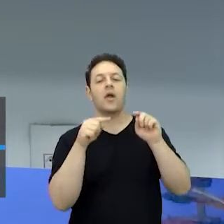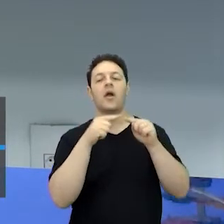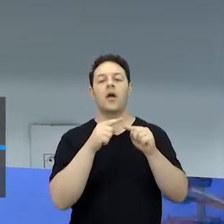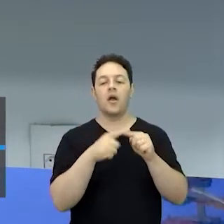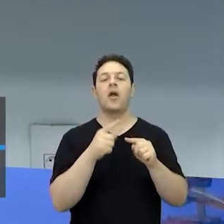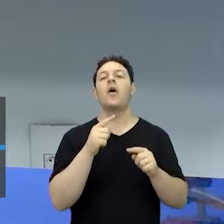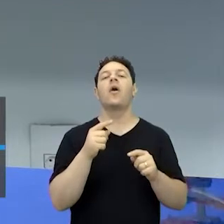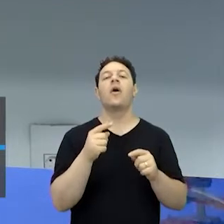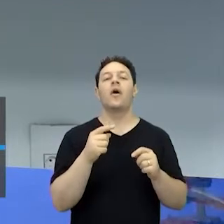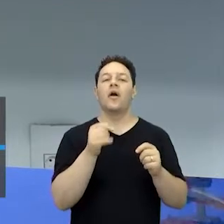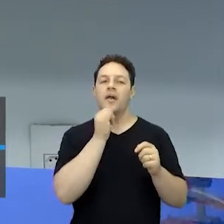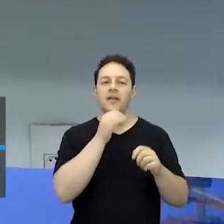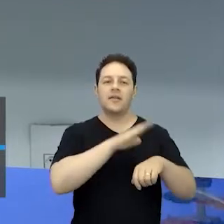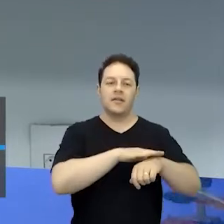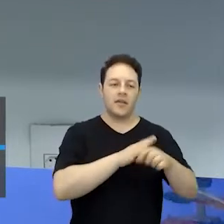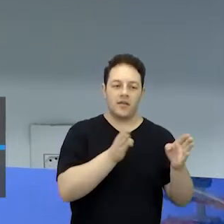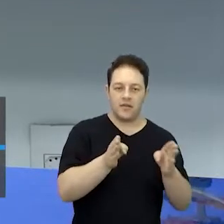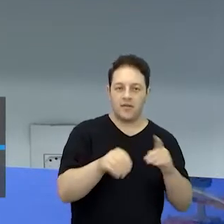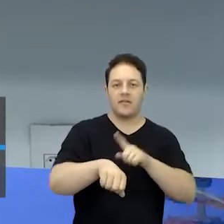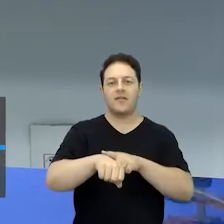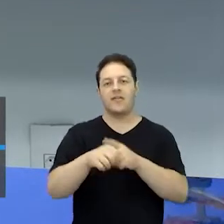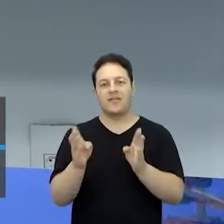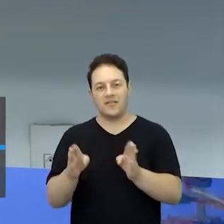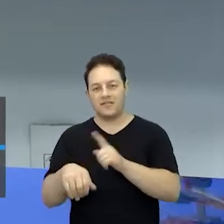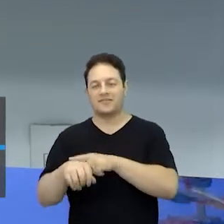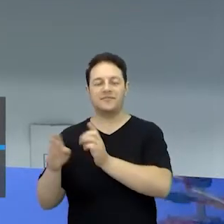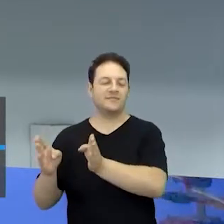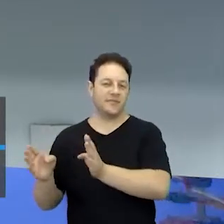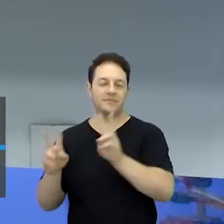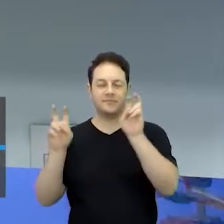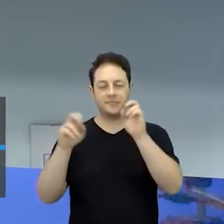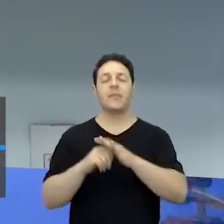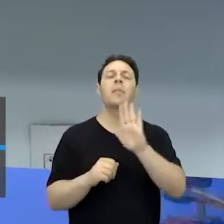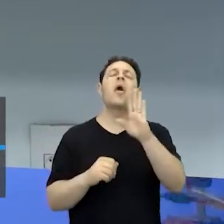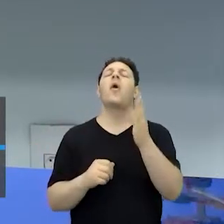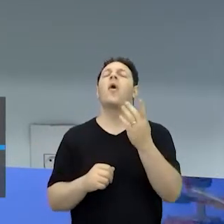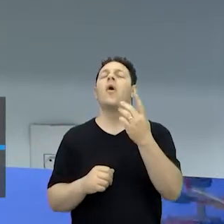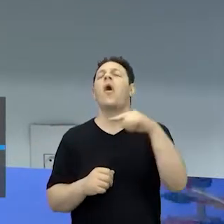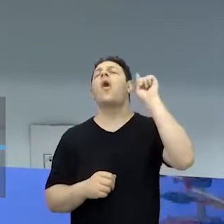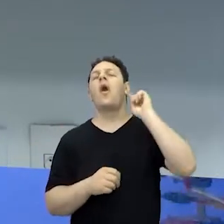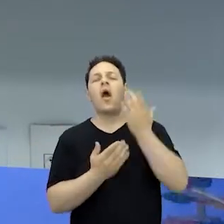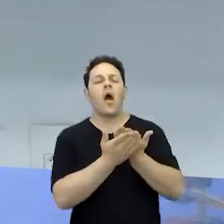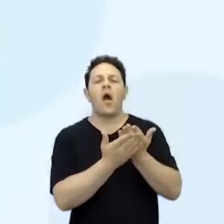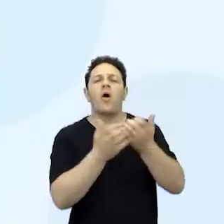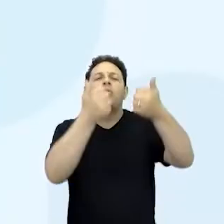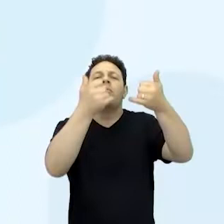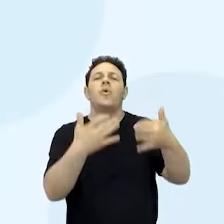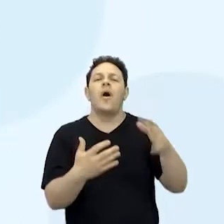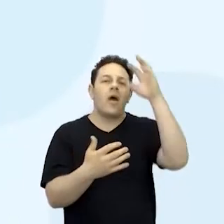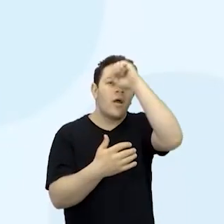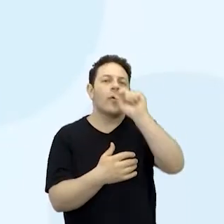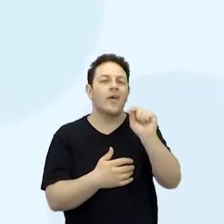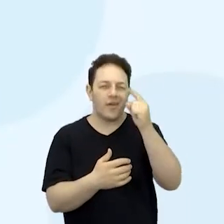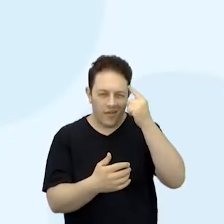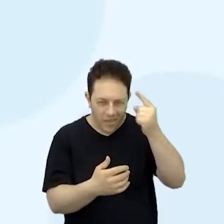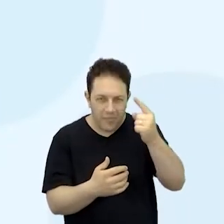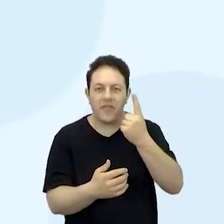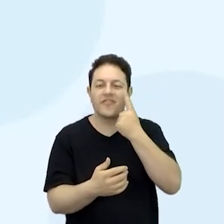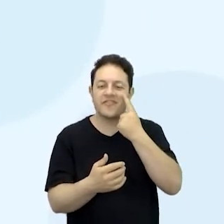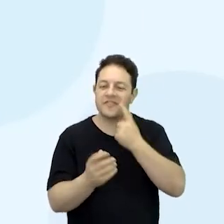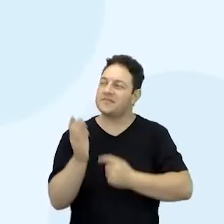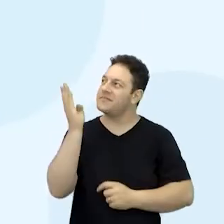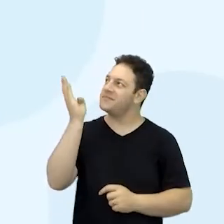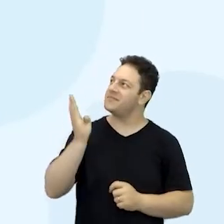rotação por Estação E aí gente né Vamos então relembrar a nossa última aula na nossa última